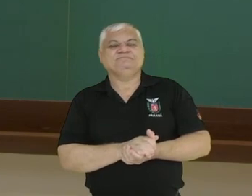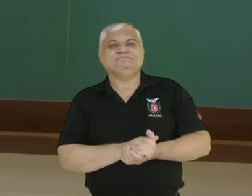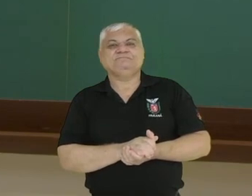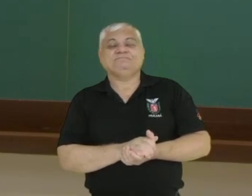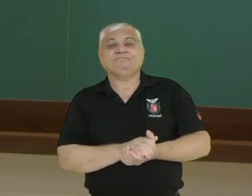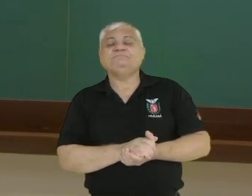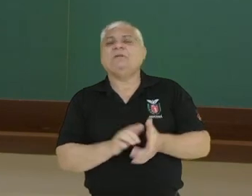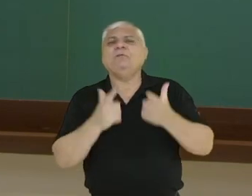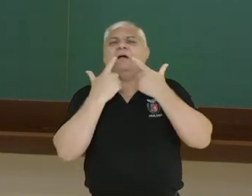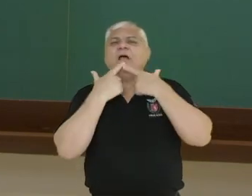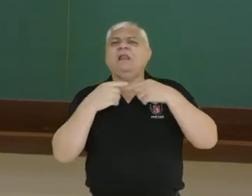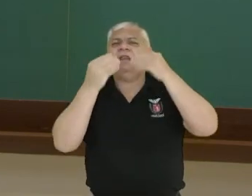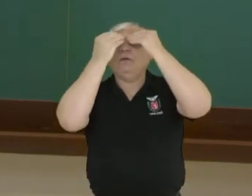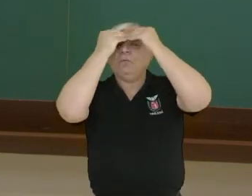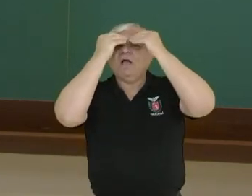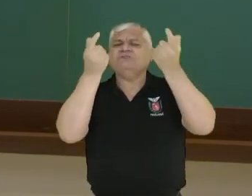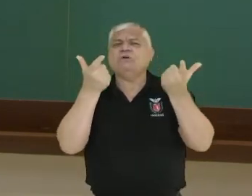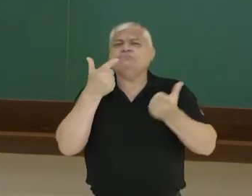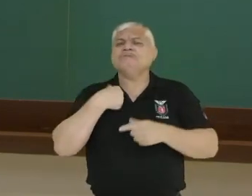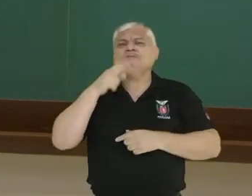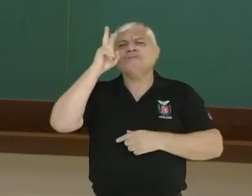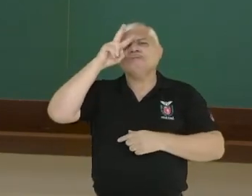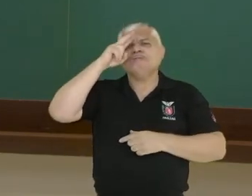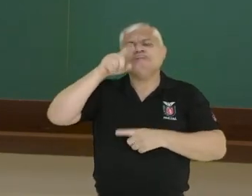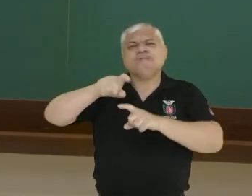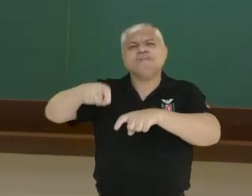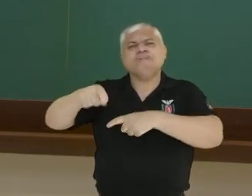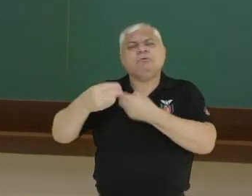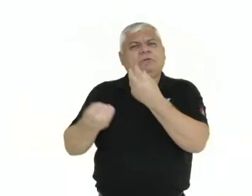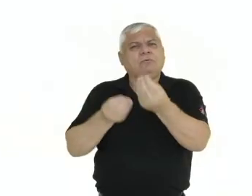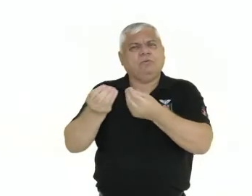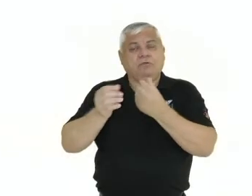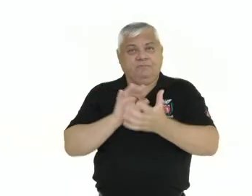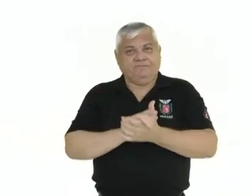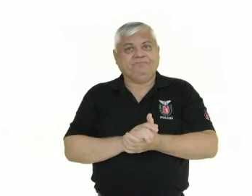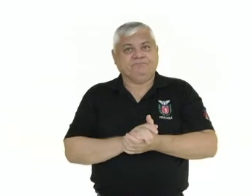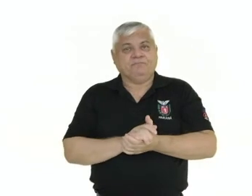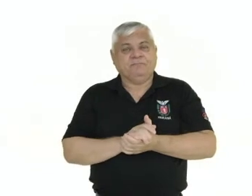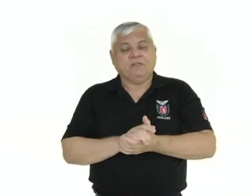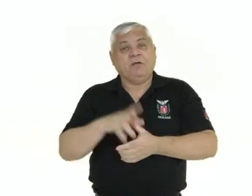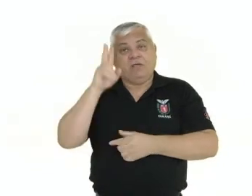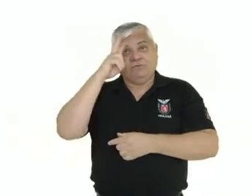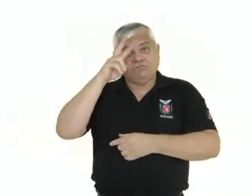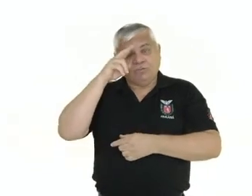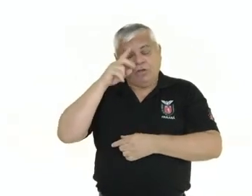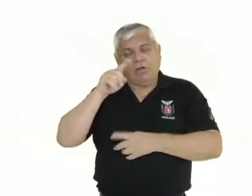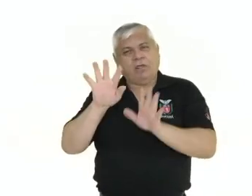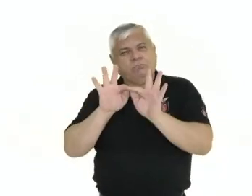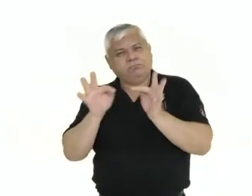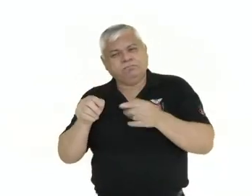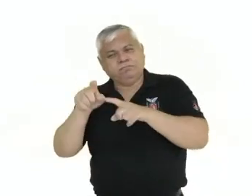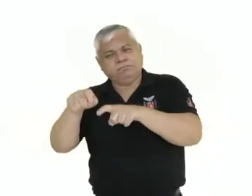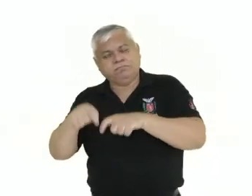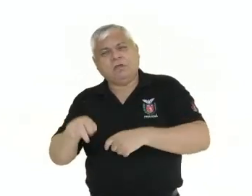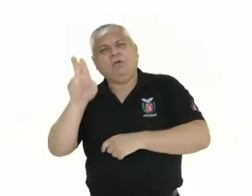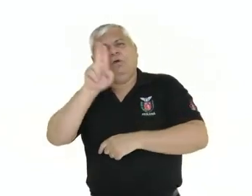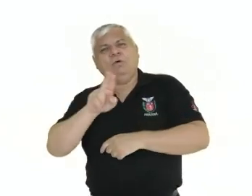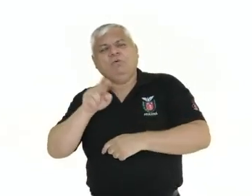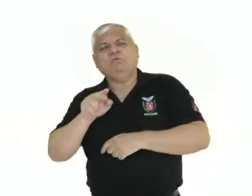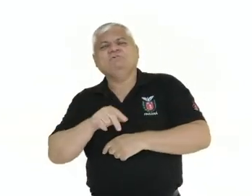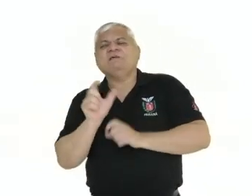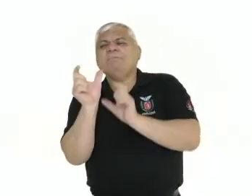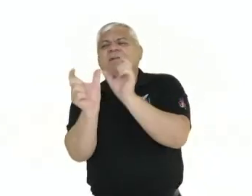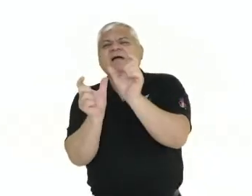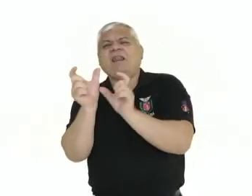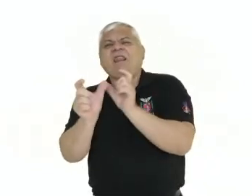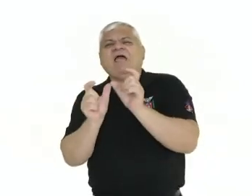Bom, a linguagem dentro dos causos, como que ela funciona? Os causos muitas vezes utilizam-se de palavras e expressões regionais,